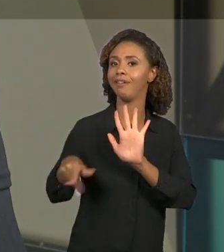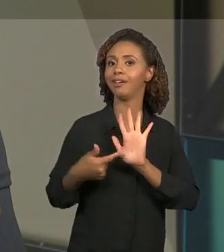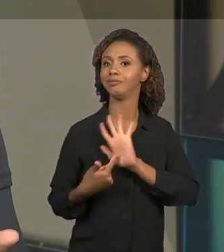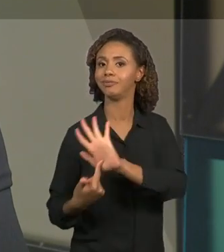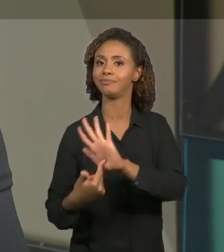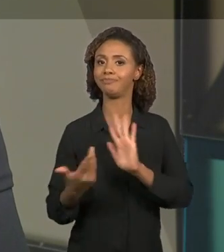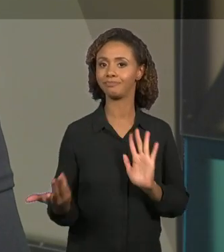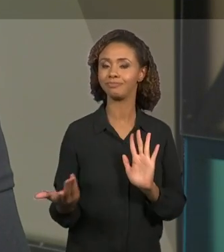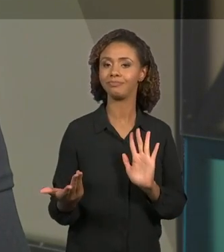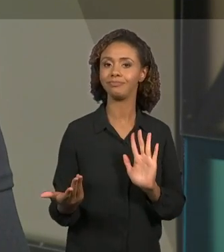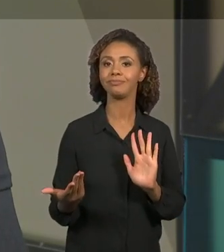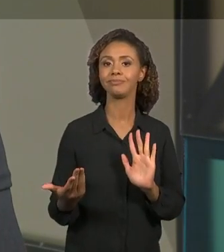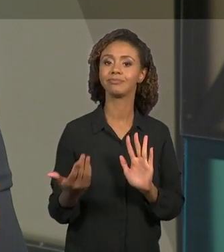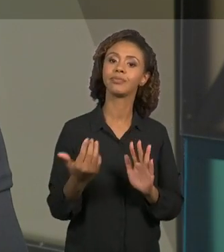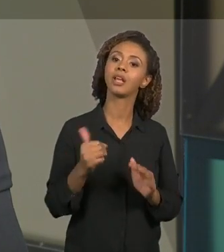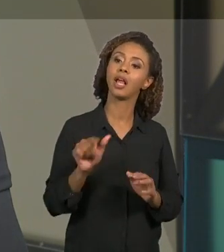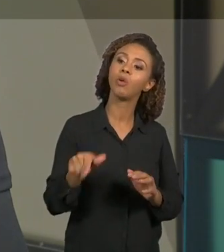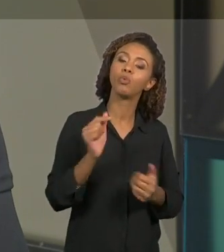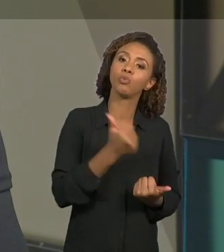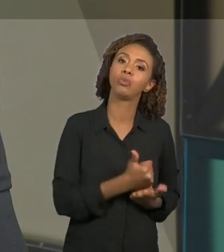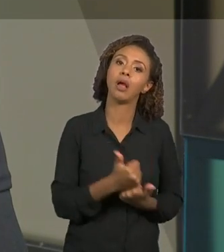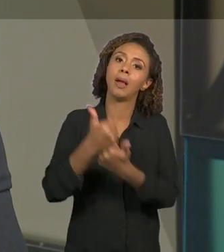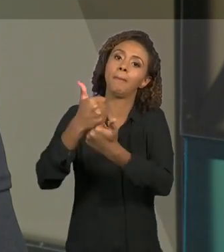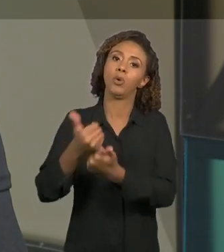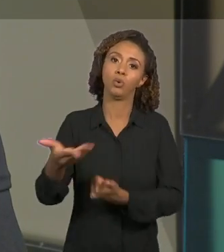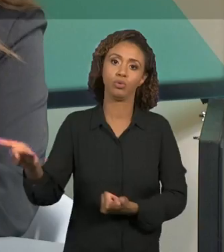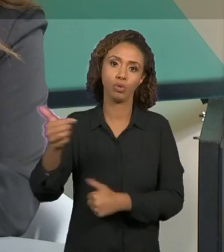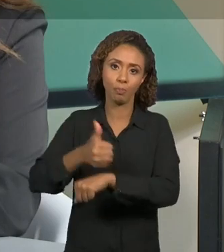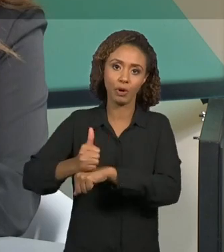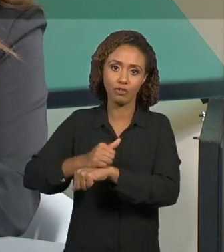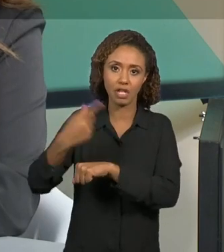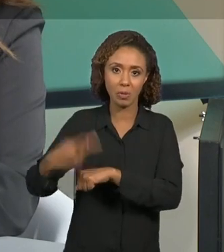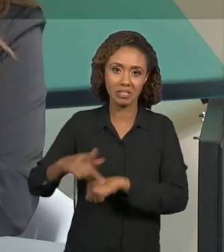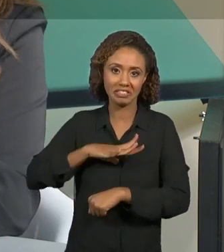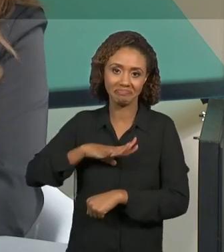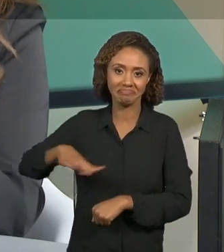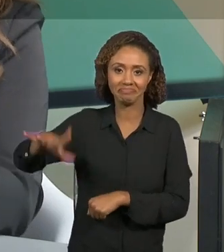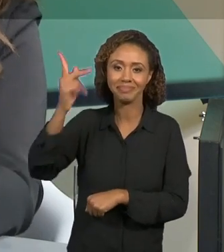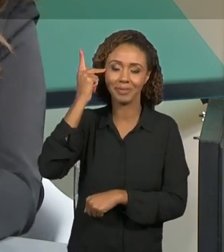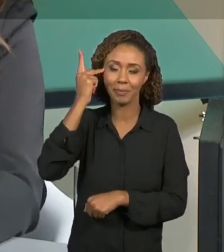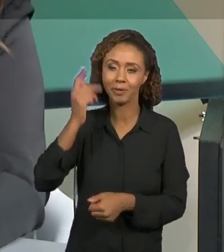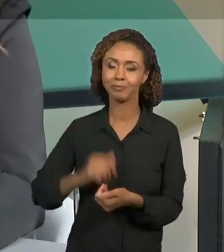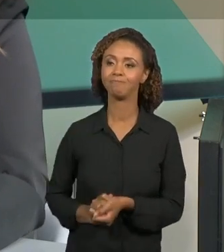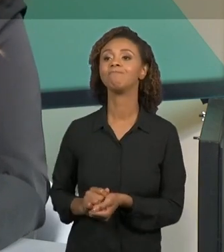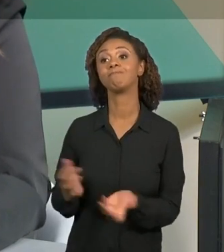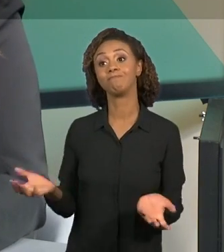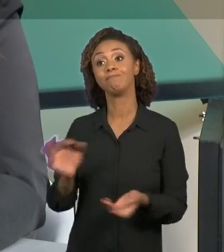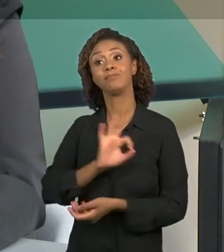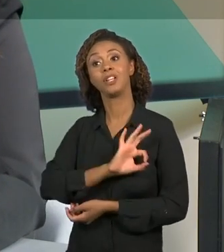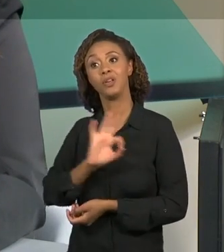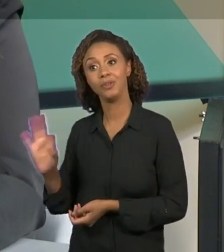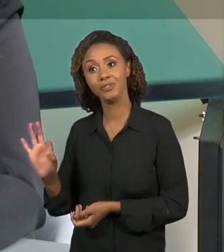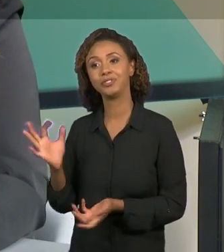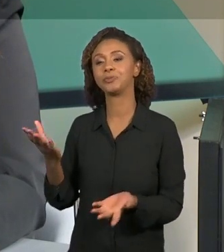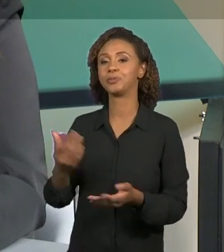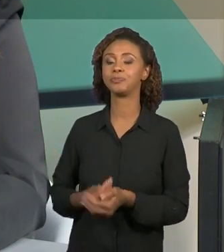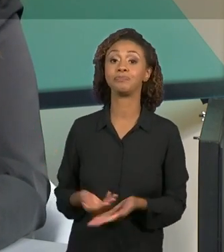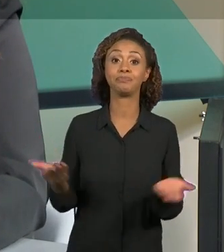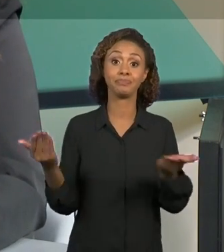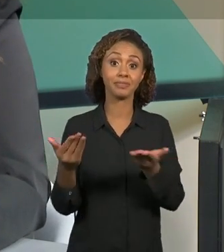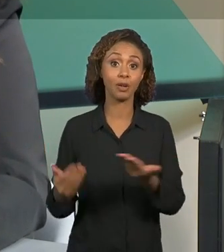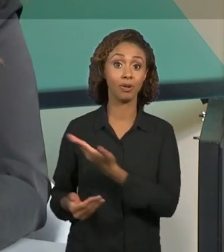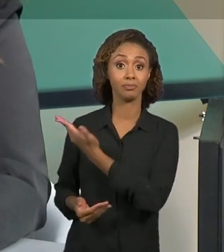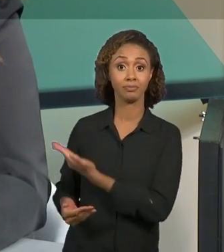esse alicerce para a profissionalização palco então o vinícius acabou de falar agora